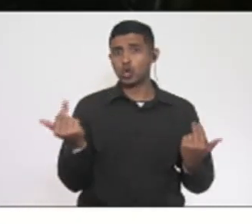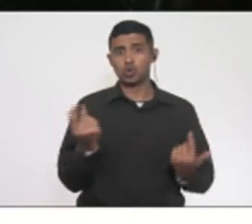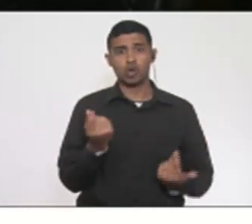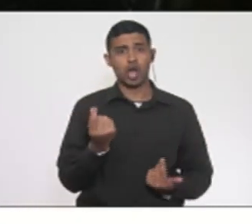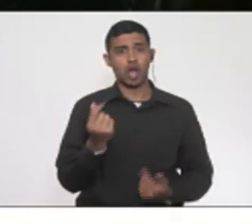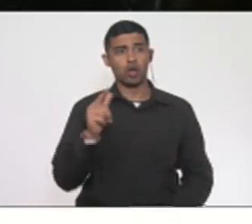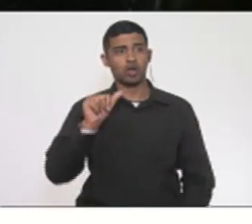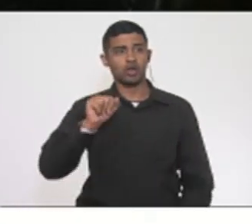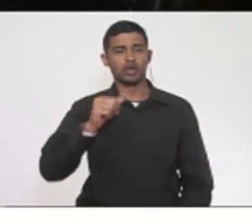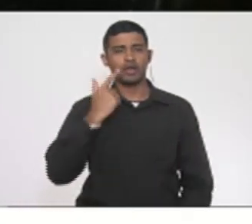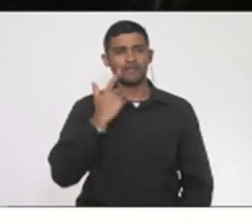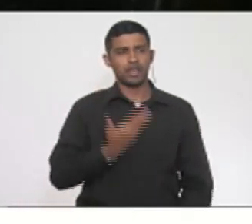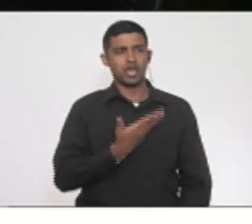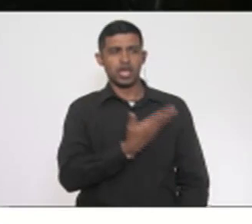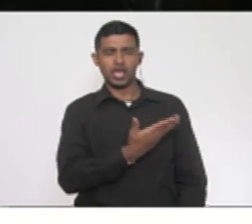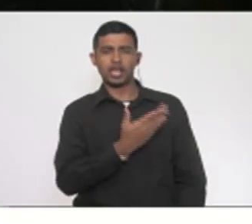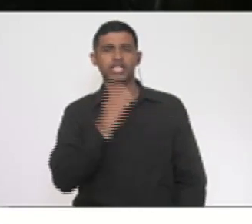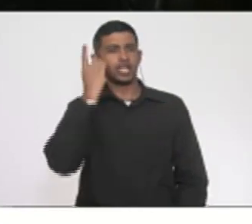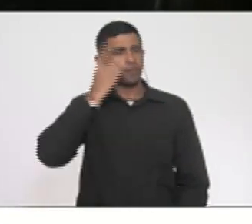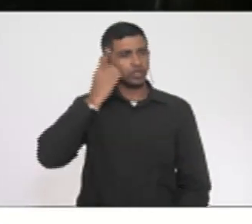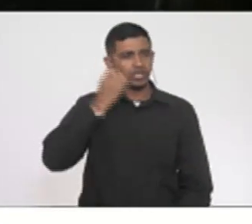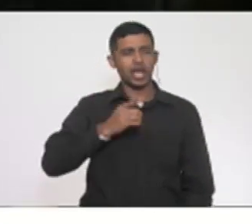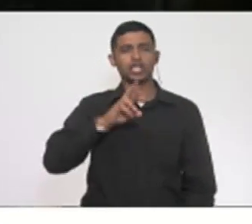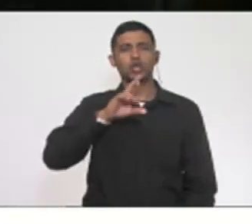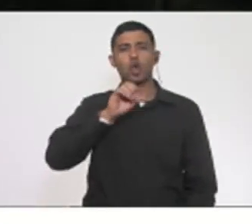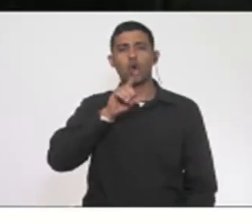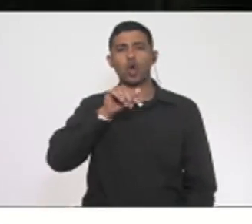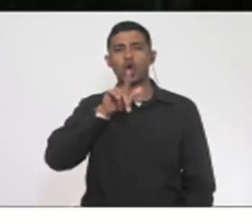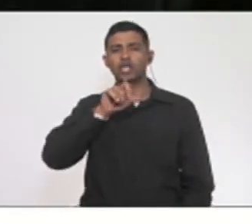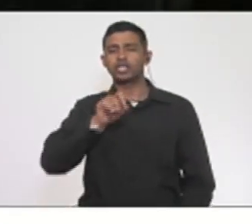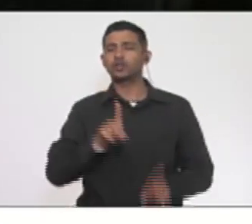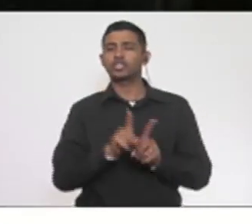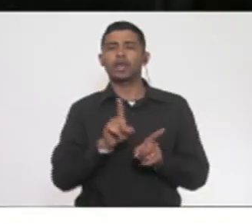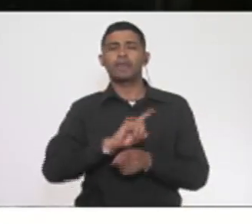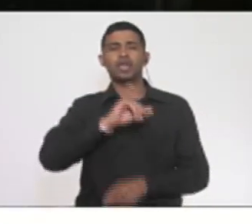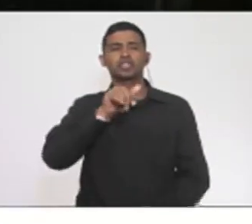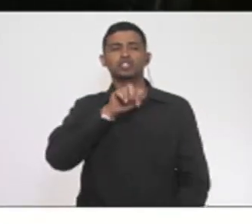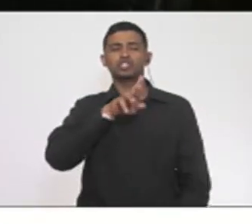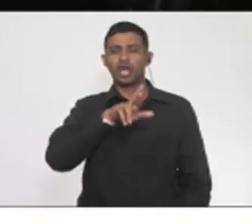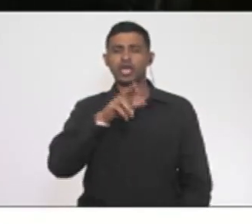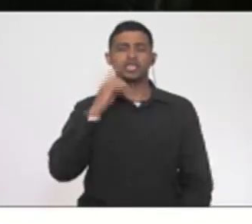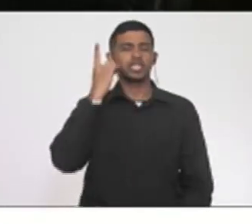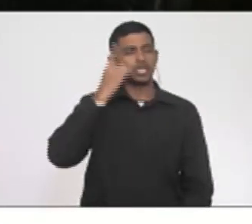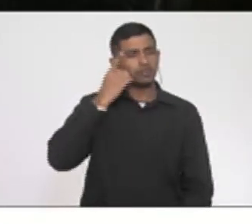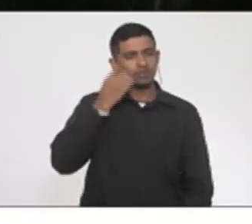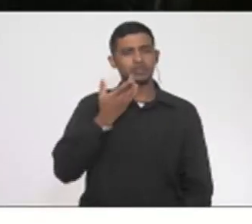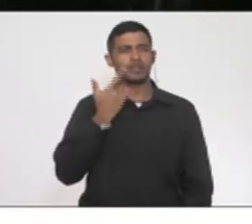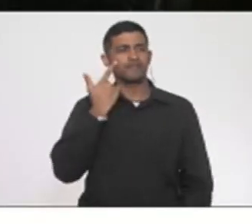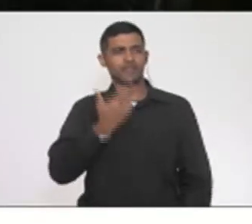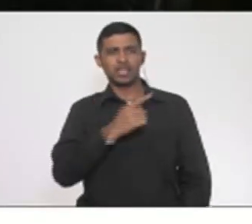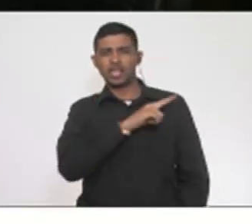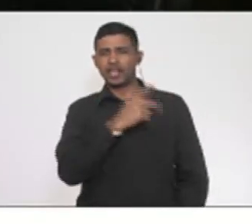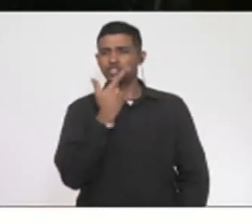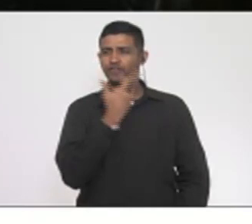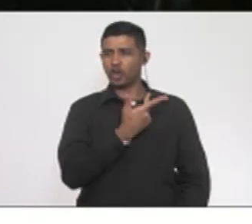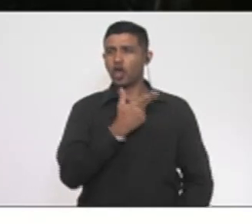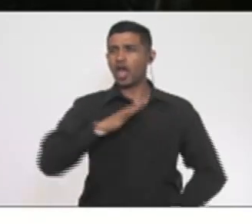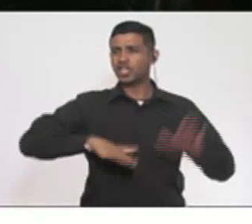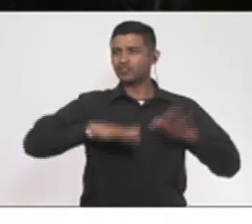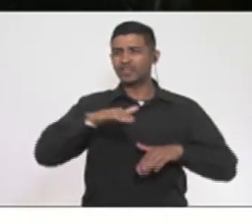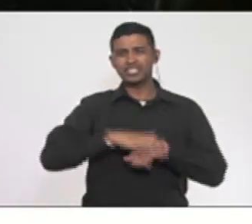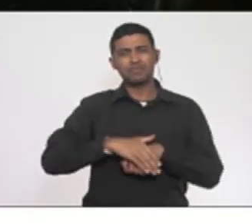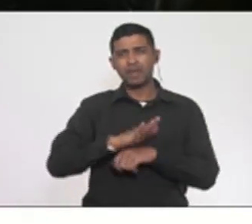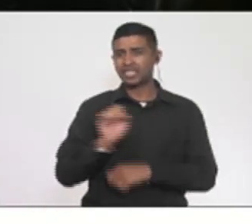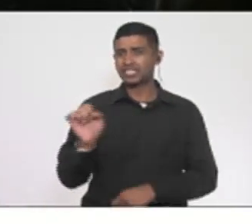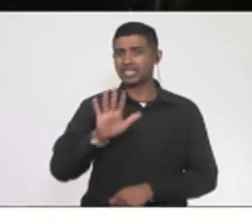Rodrigo Bacelar e pelo deputado Bruno Dauari, deputado Jair Bittencourt, que existem casos até que o gás é mais caro lá naquela